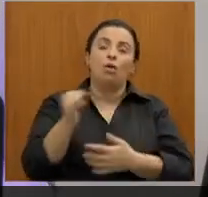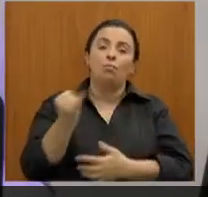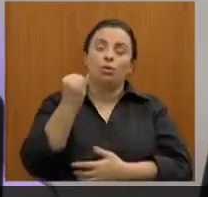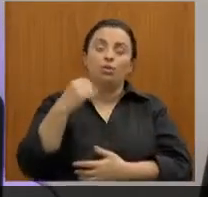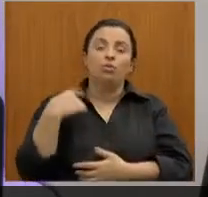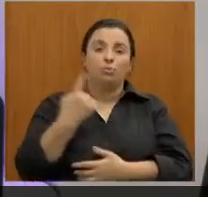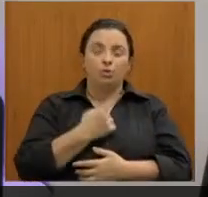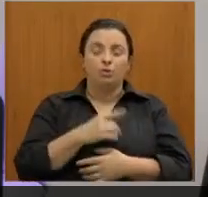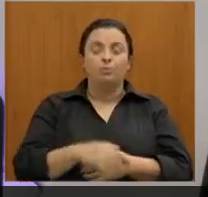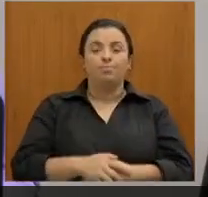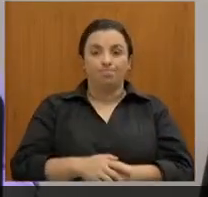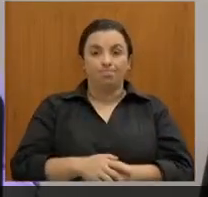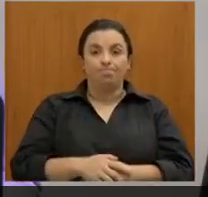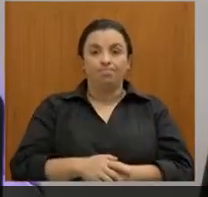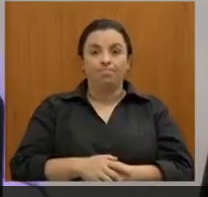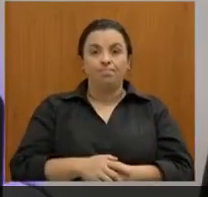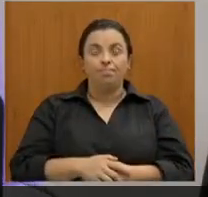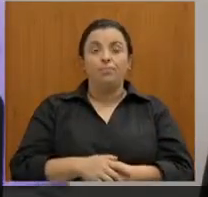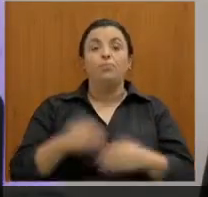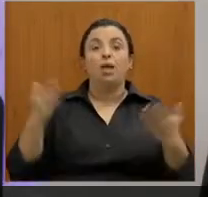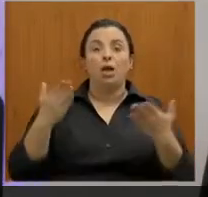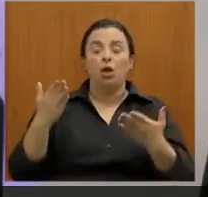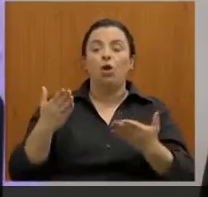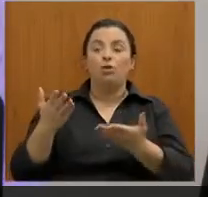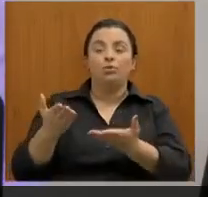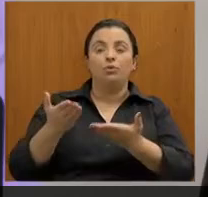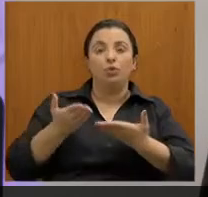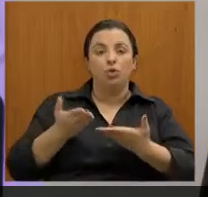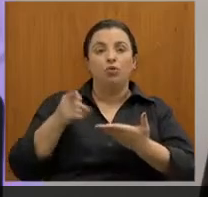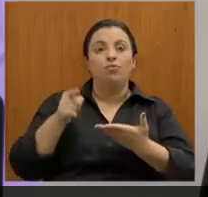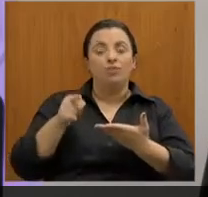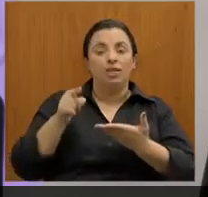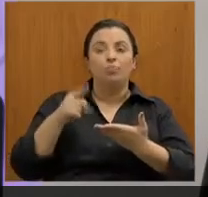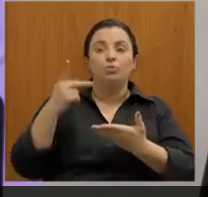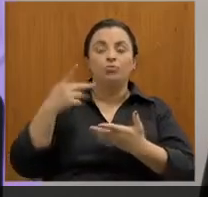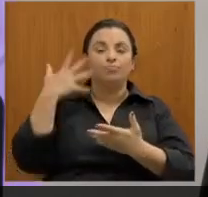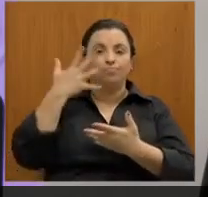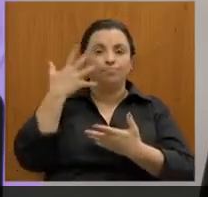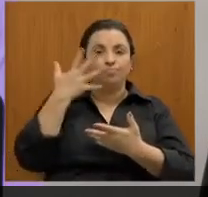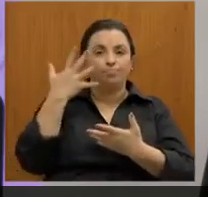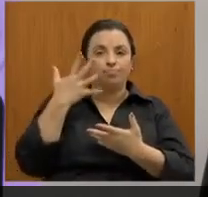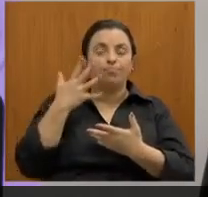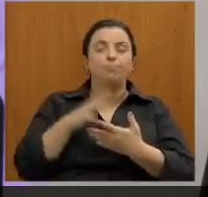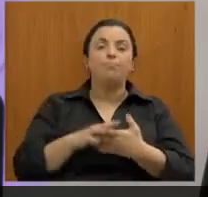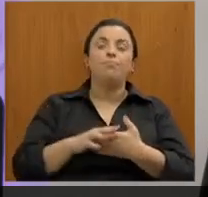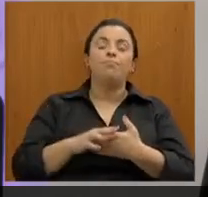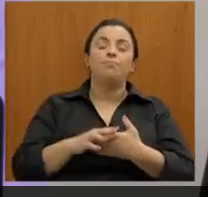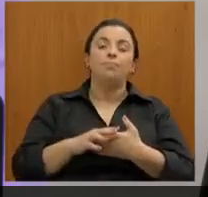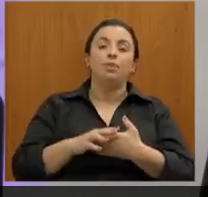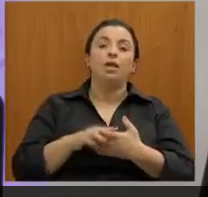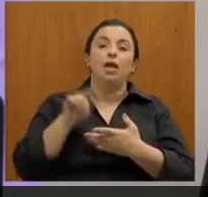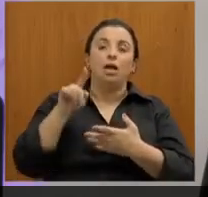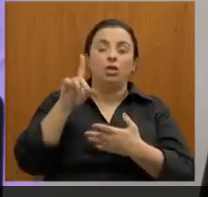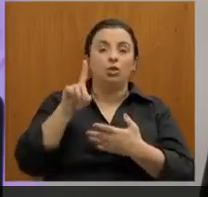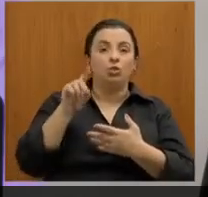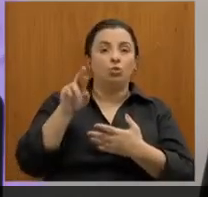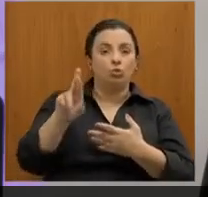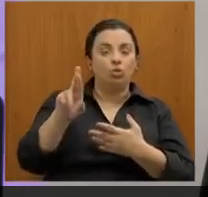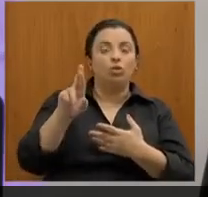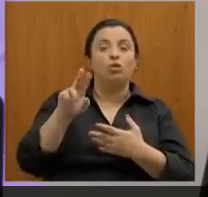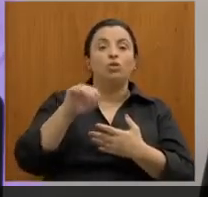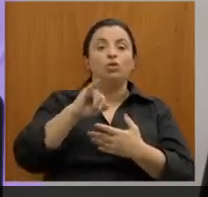e eu quero convidar agora para suas palavras sua contribuição a Doutora